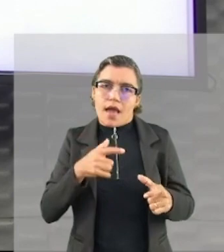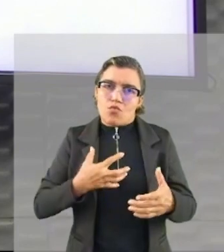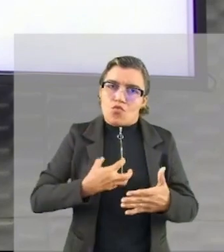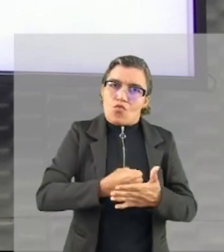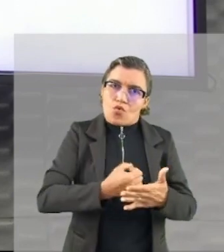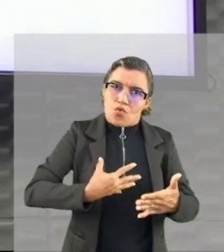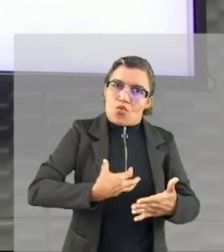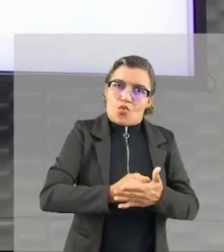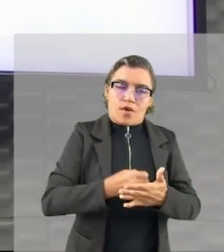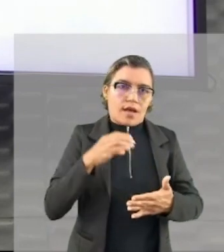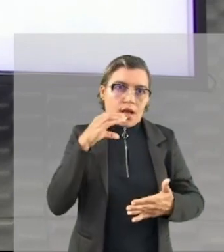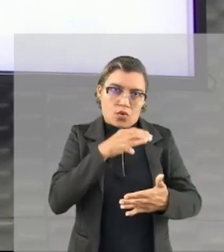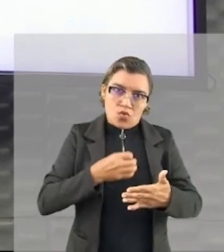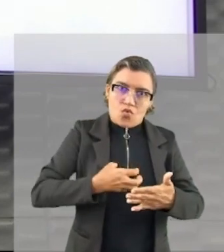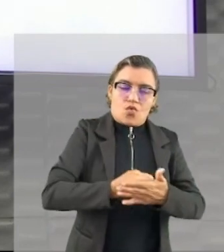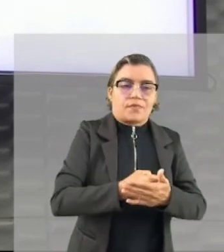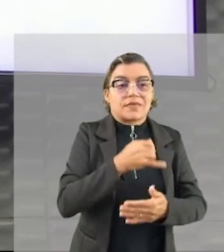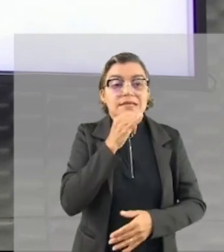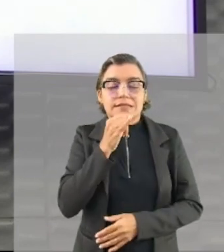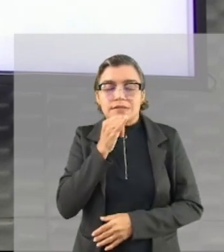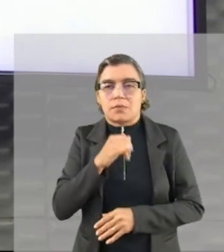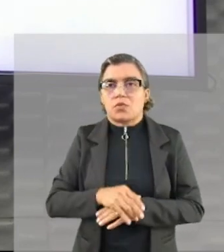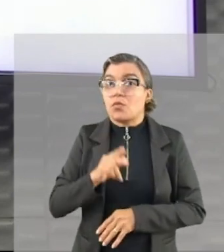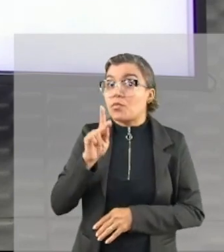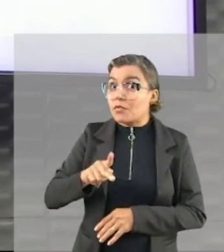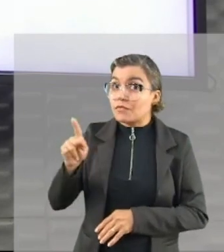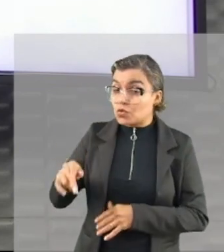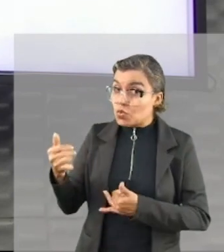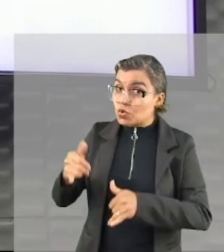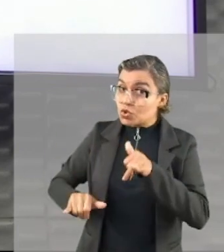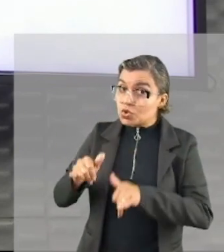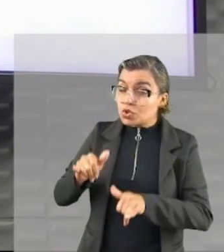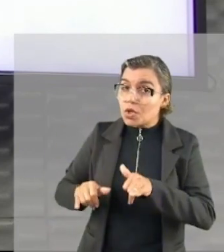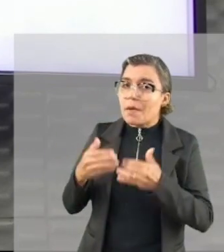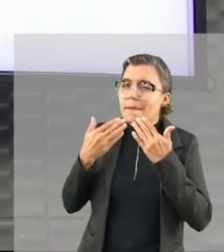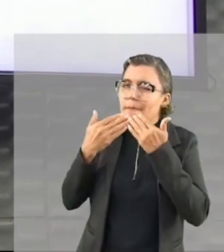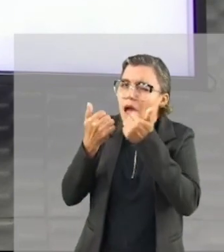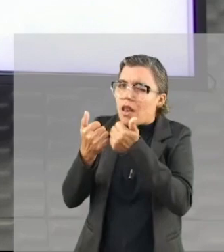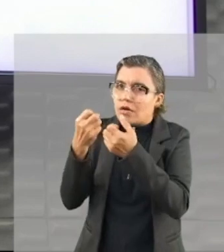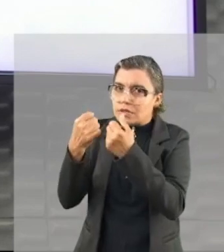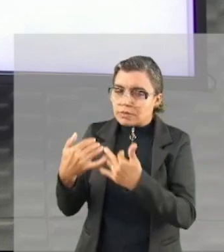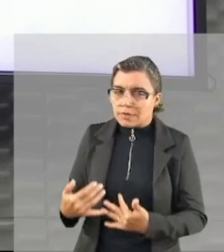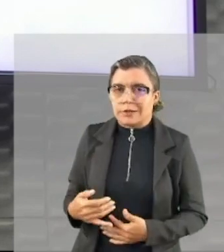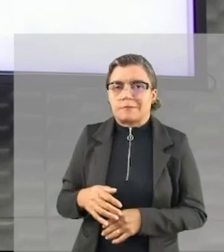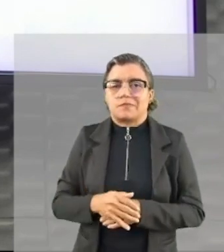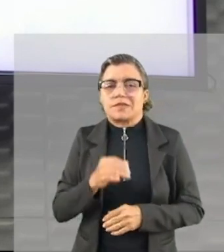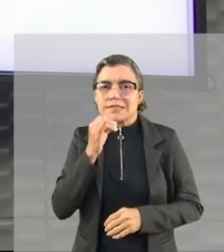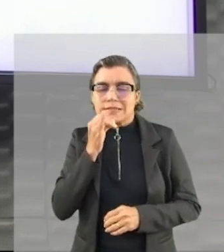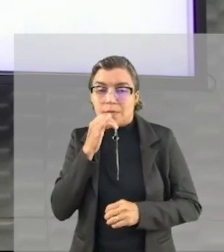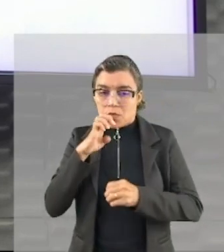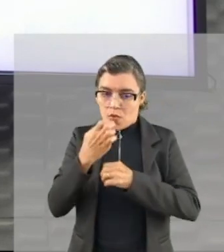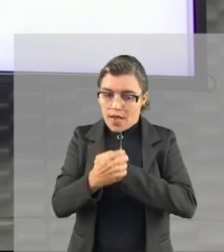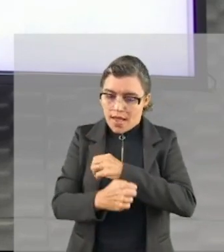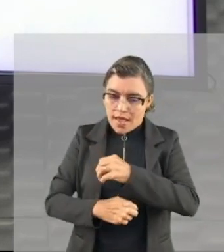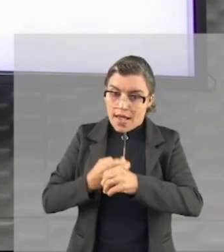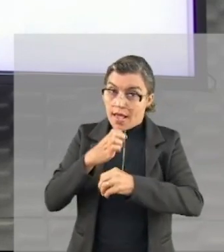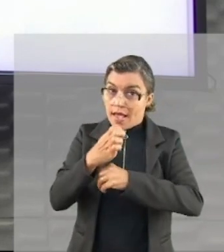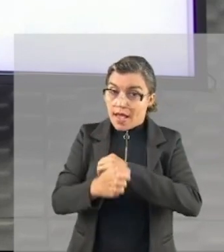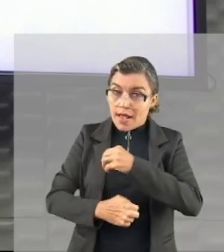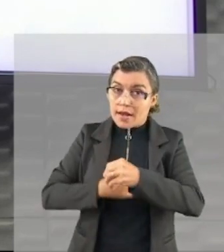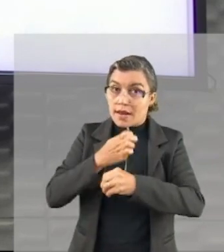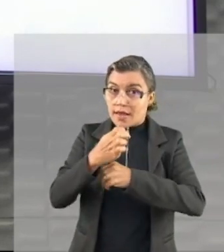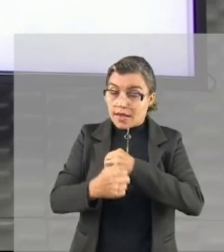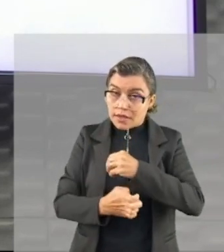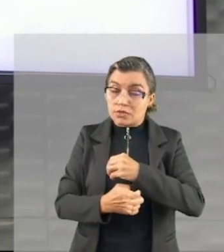eles possuem muitos, o professor de química explica melhor isso, muitos elétrons livres, elétrons longe